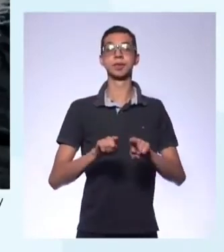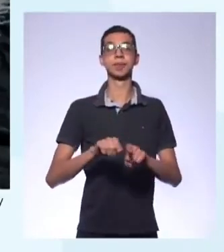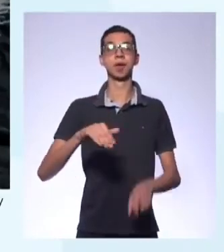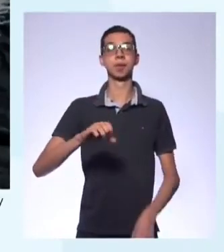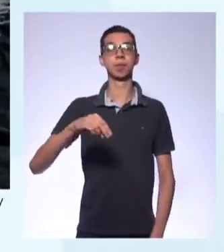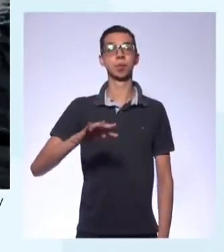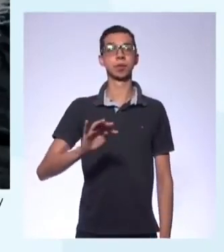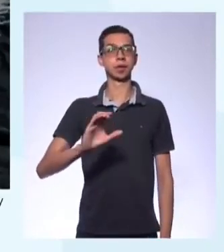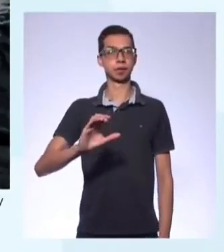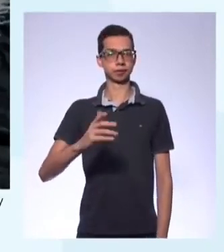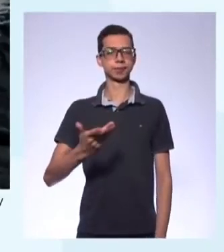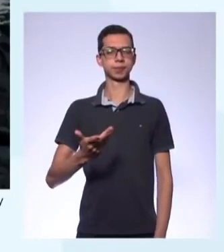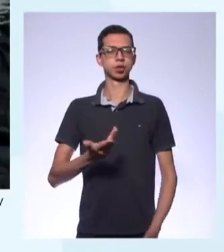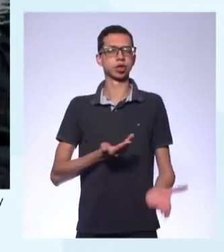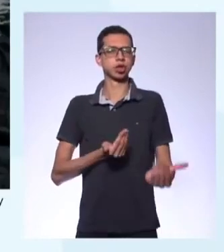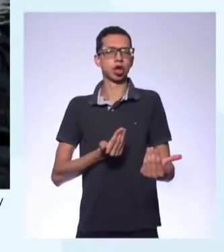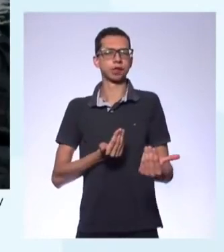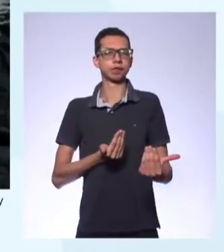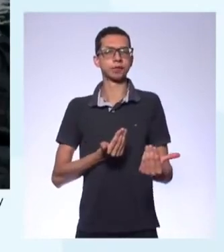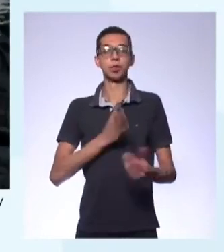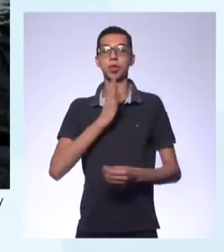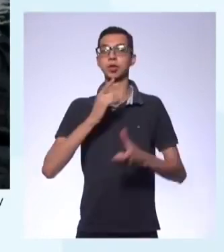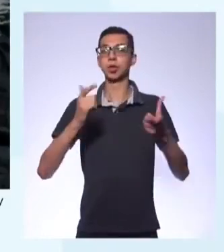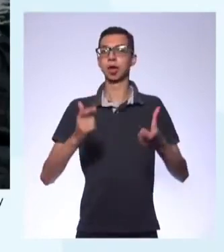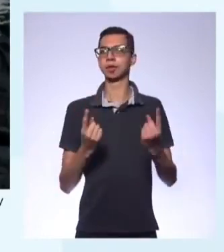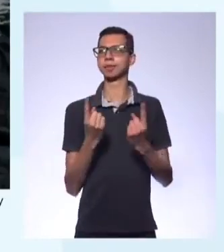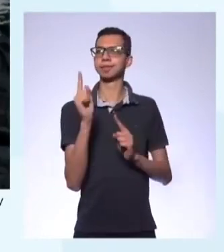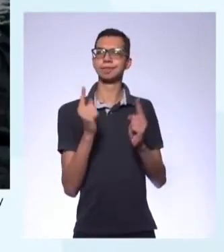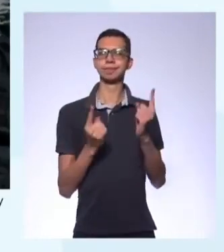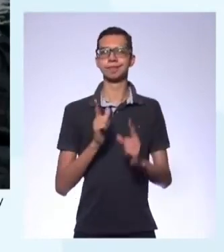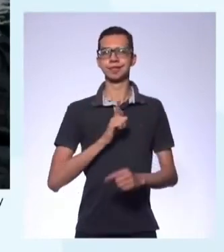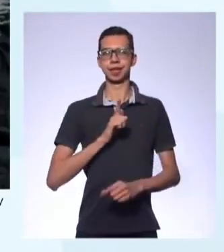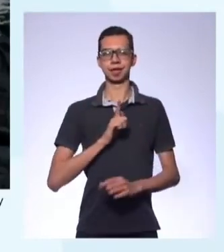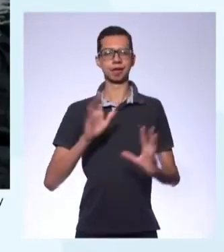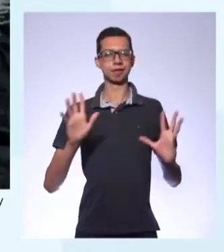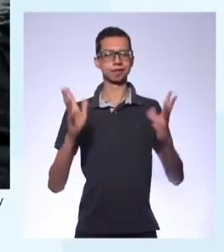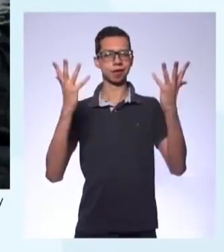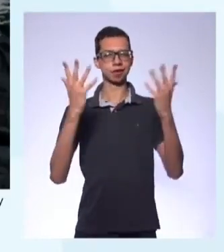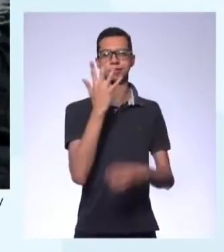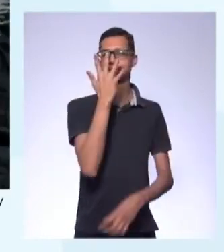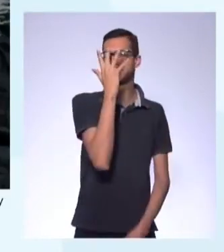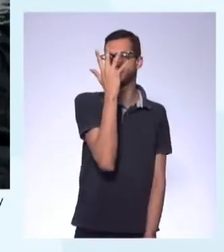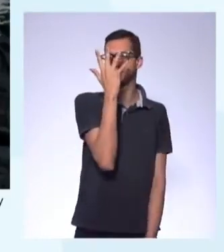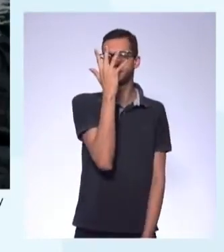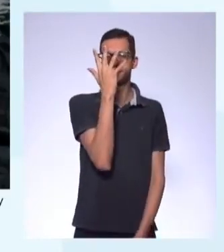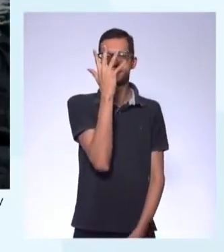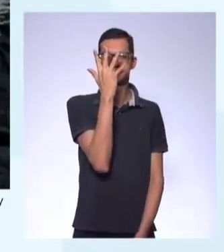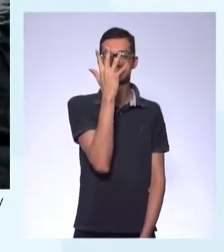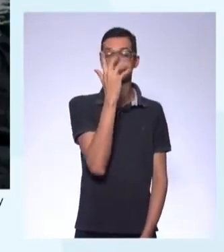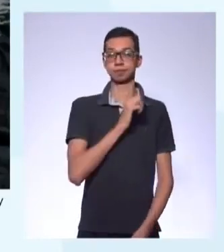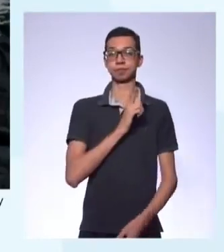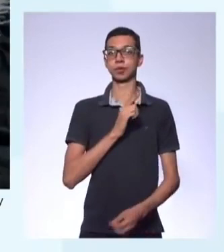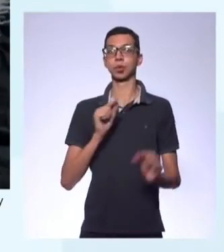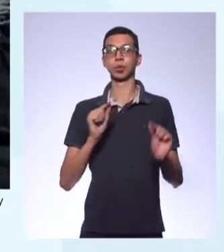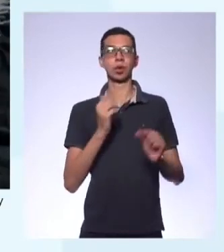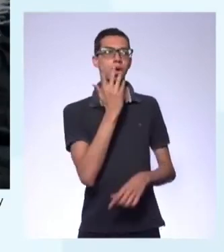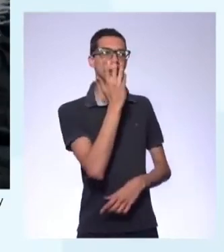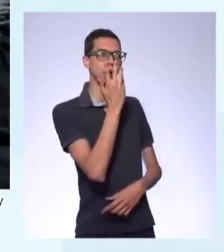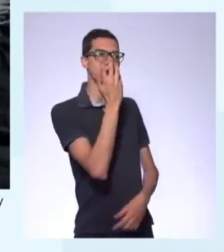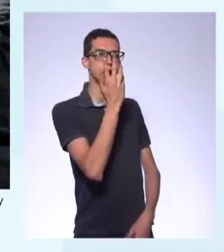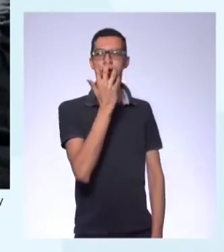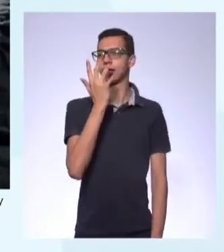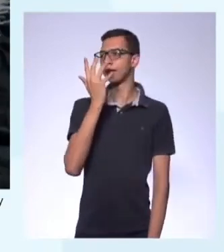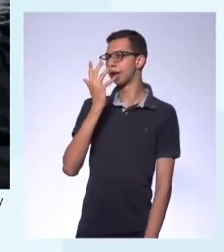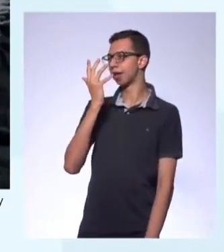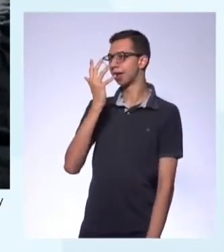dessas famílias se conhecem em um baile de máscaras e se apaixonam loucamente. Julieta, filha única da família Capuleto,